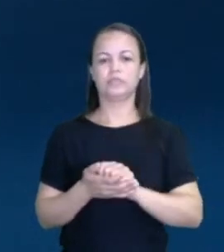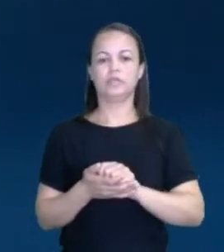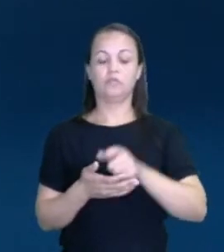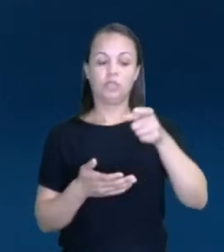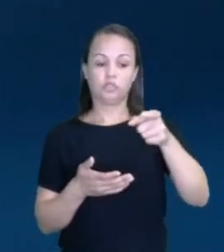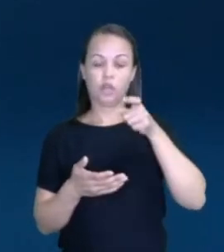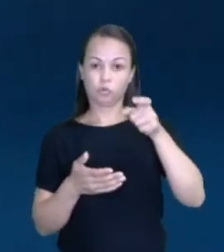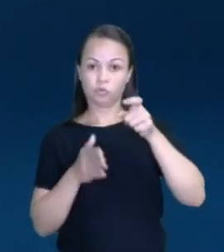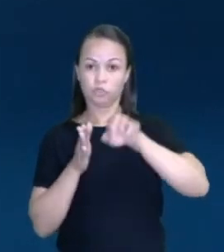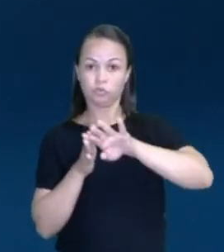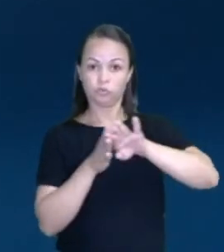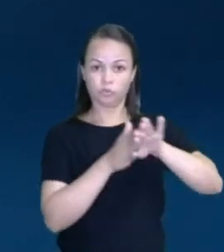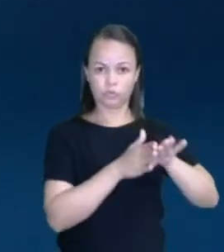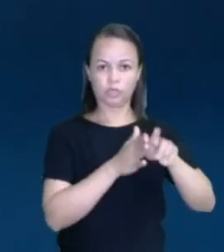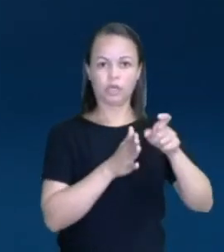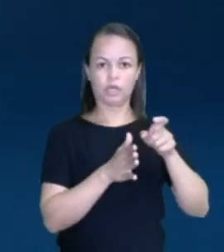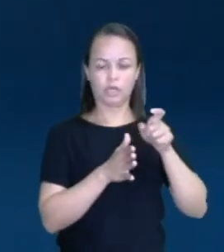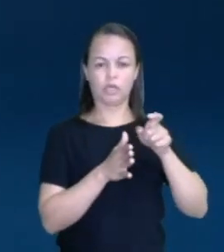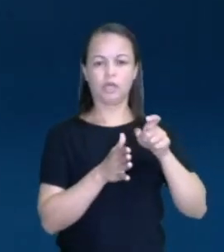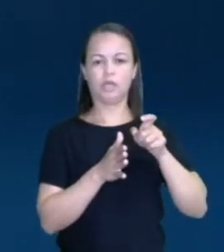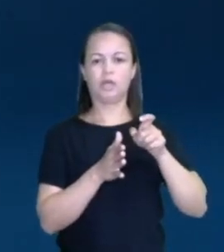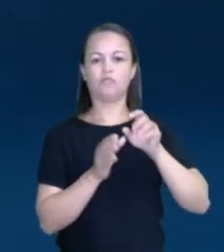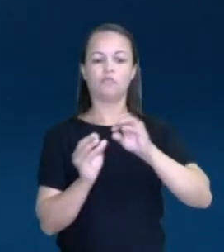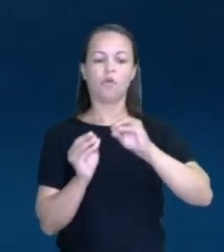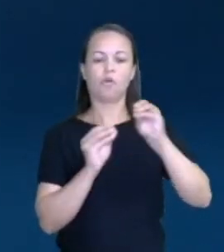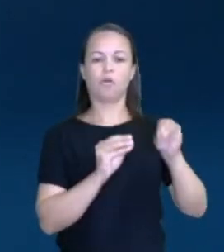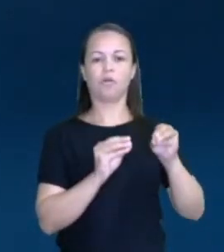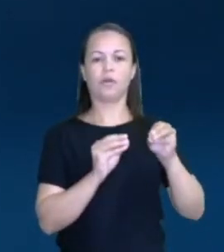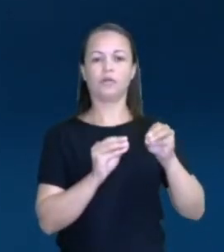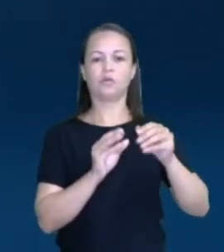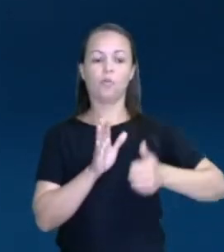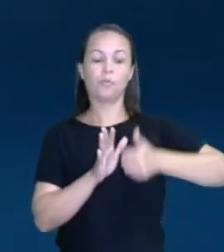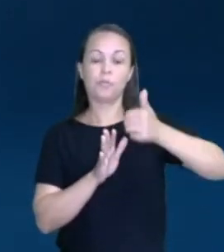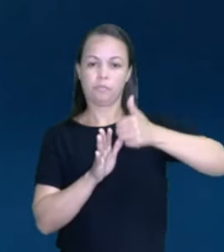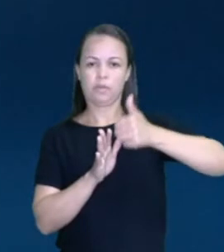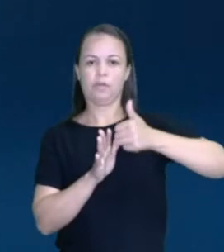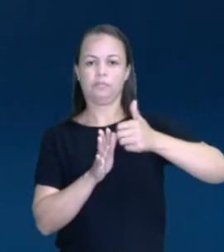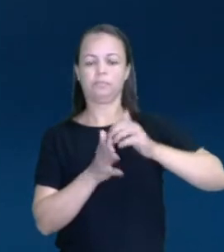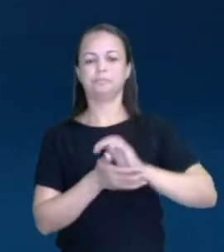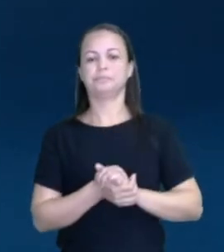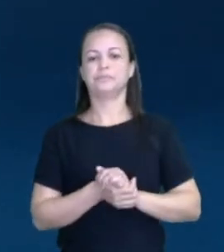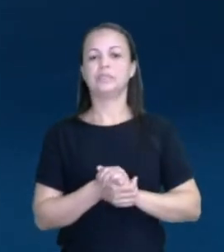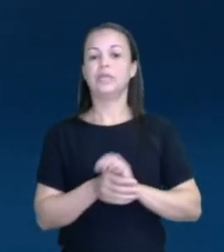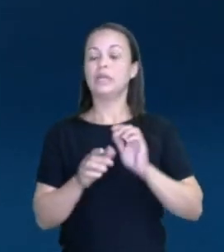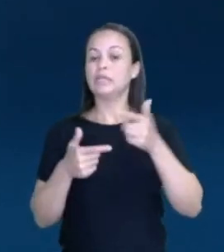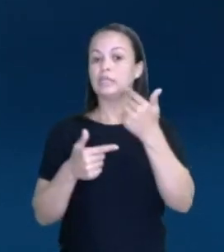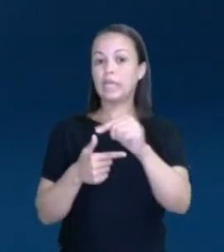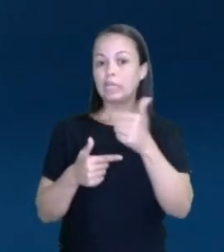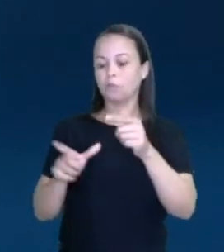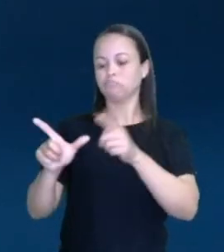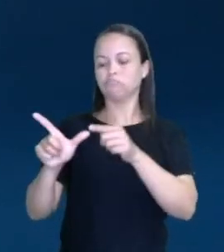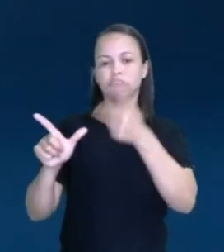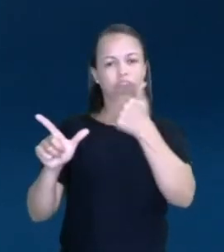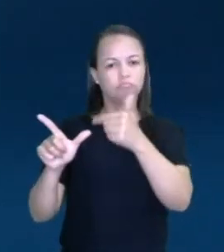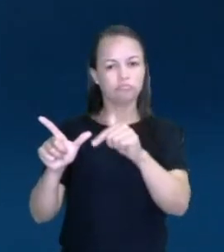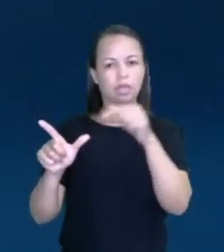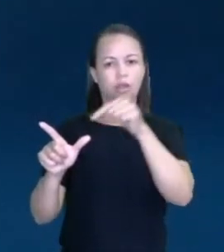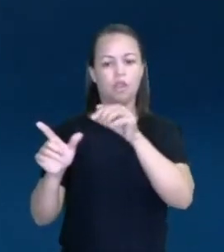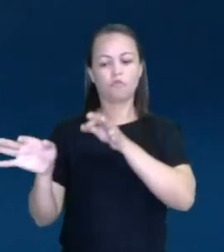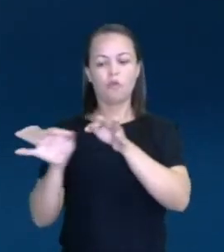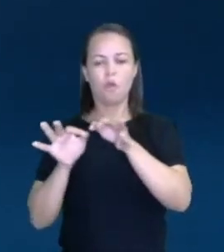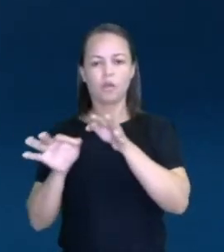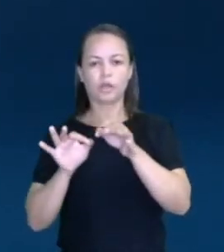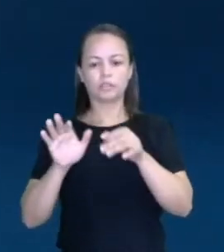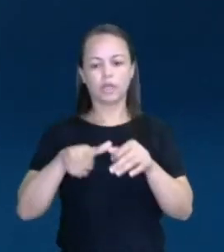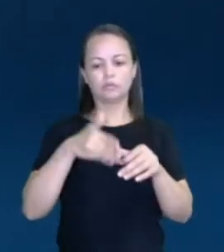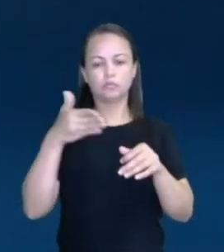que têm letra, que possuem a variável, vou colocar todos no primeiro membro. E quem não tem letra, eu vou organizá-los